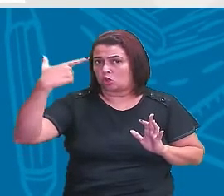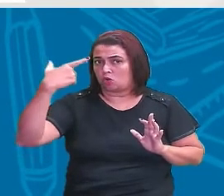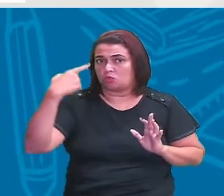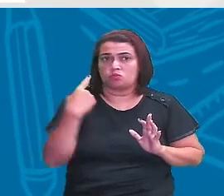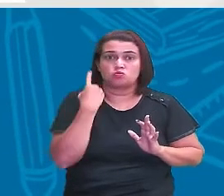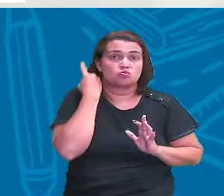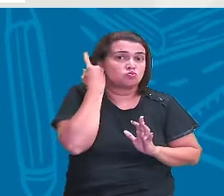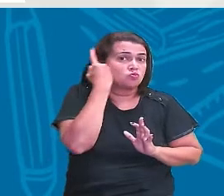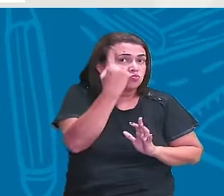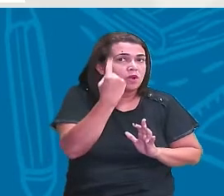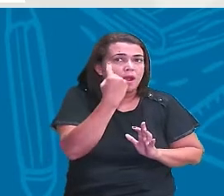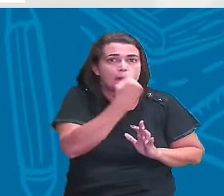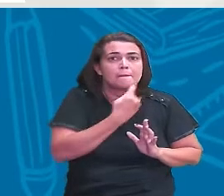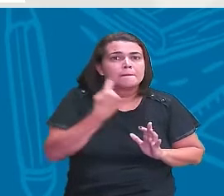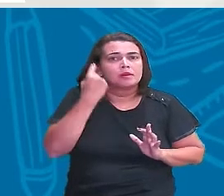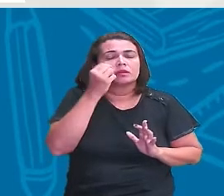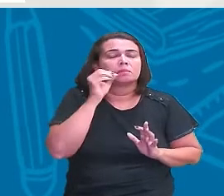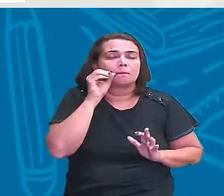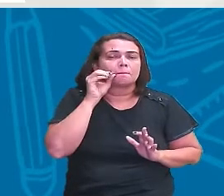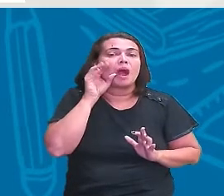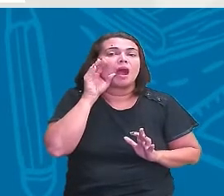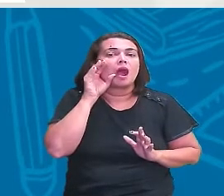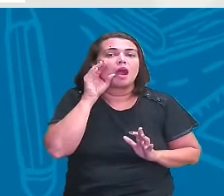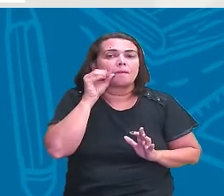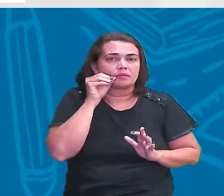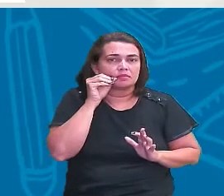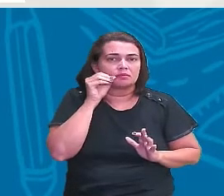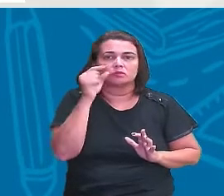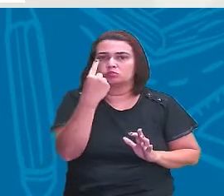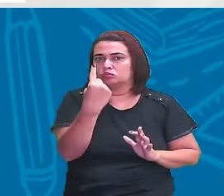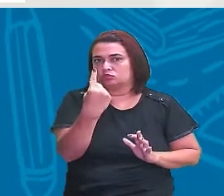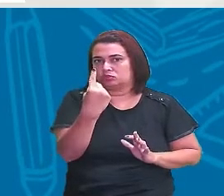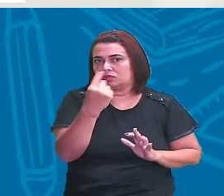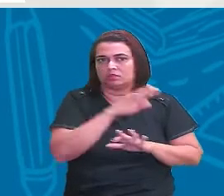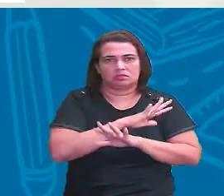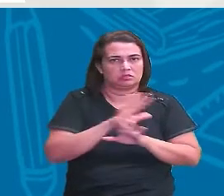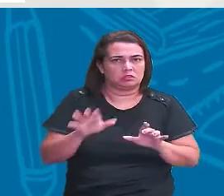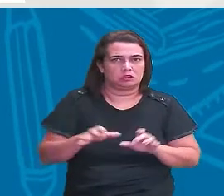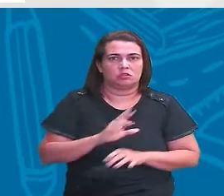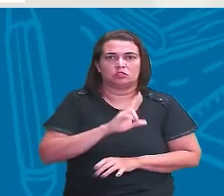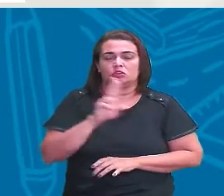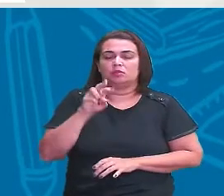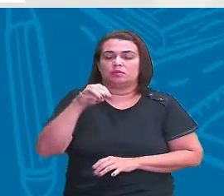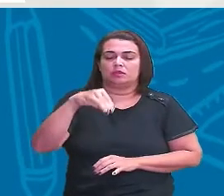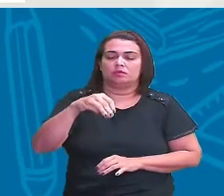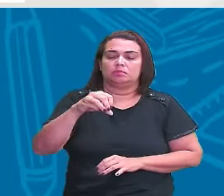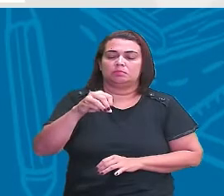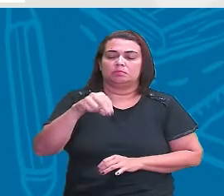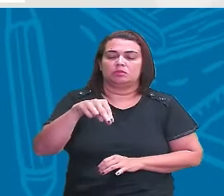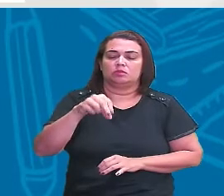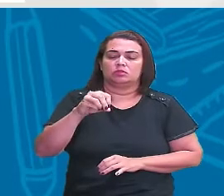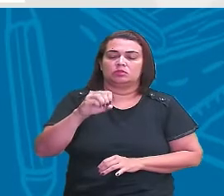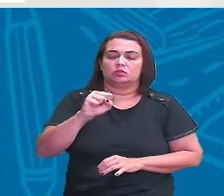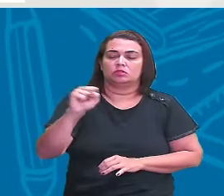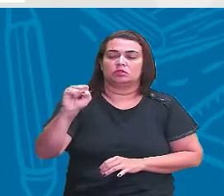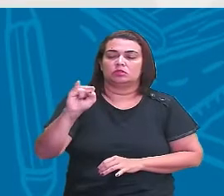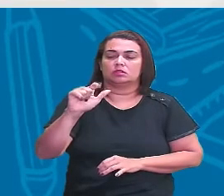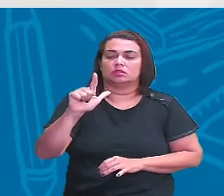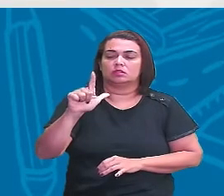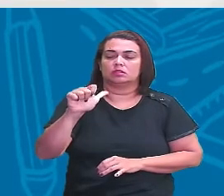são palavras com uma sílaba. Elas são chamadas de monossílabas.